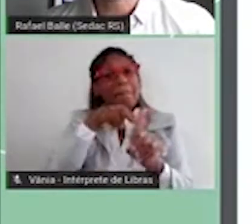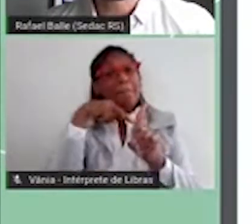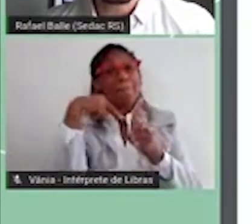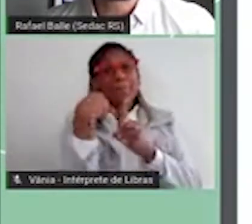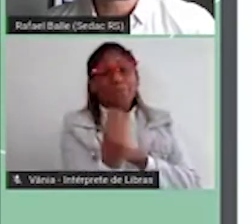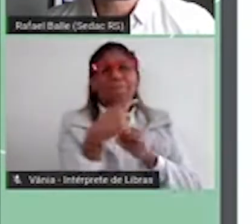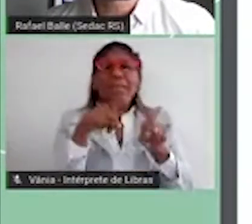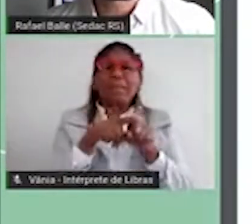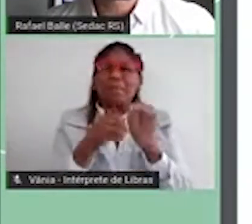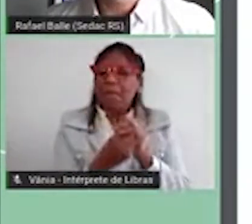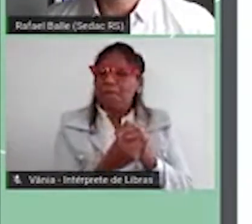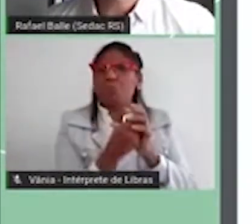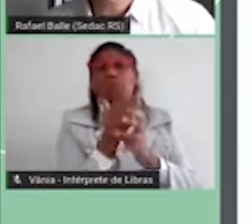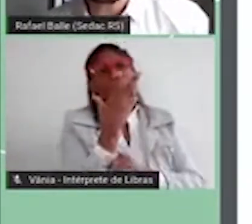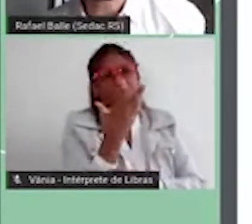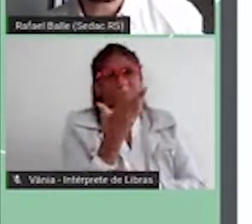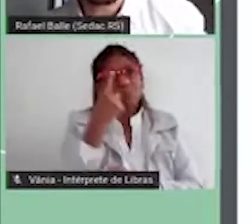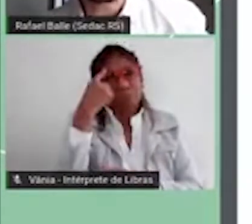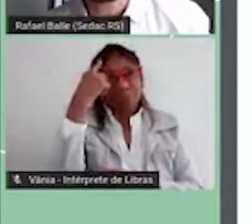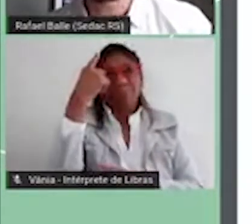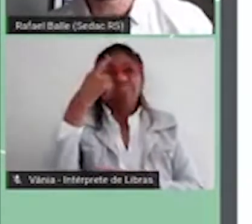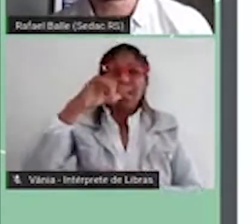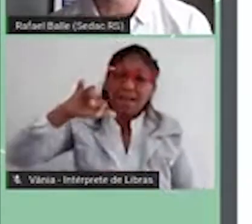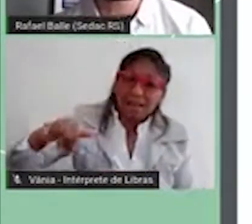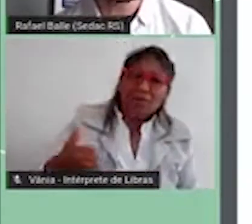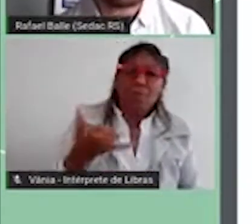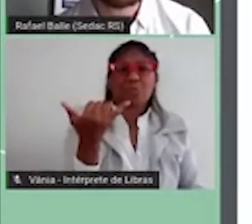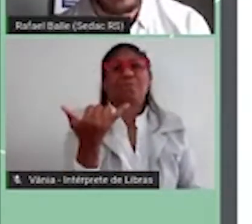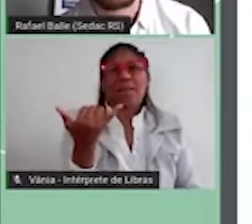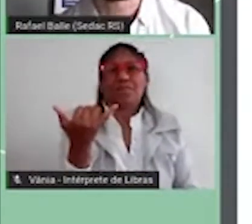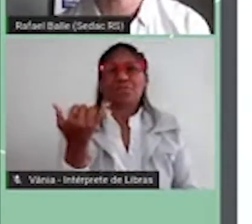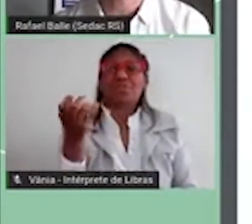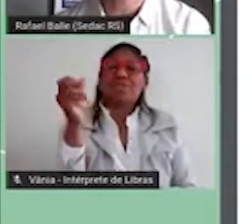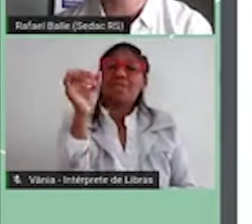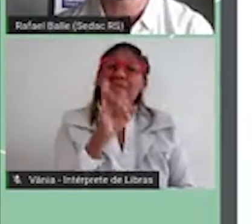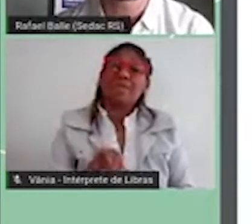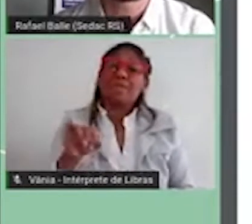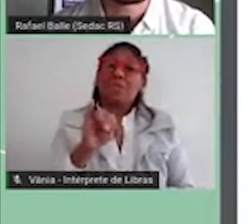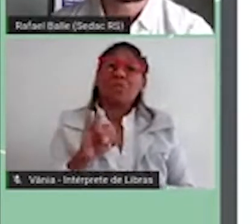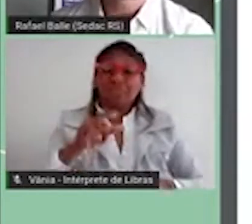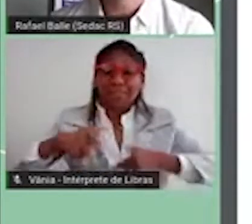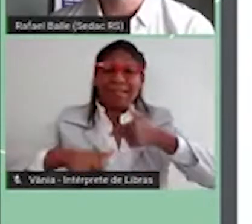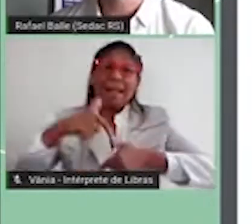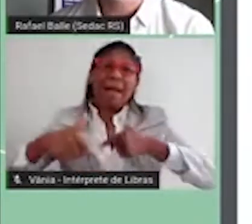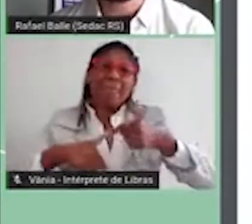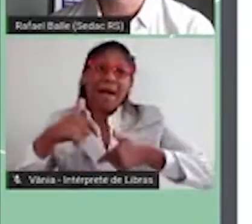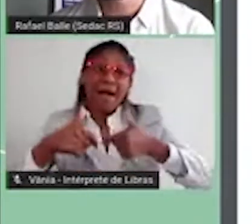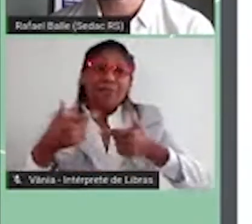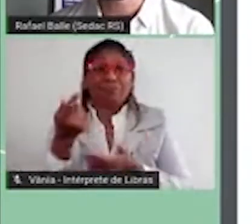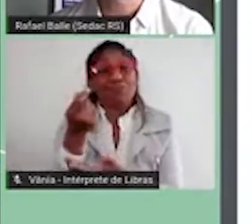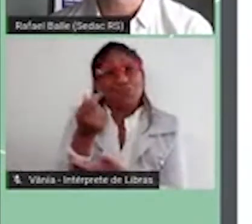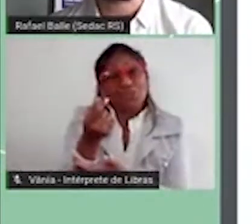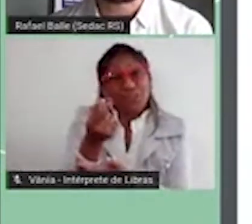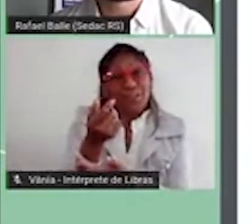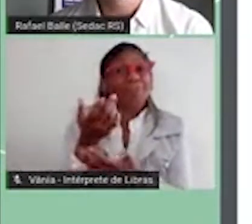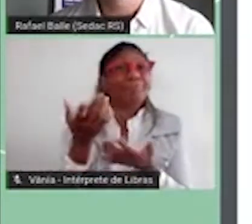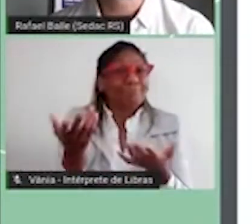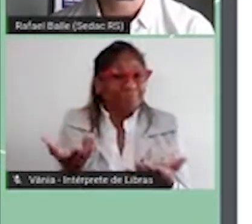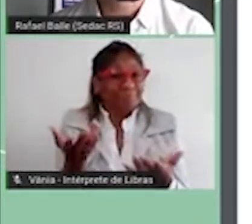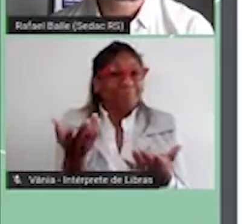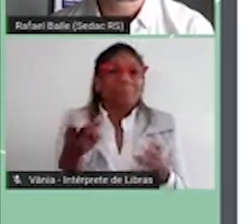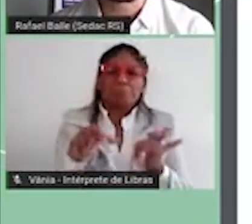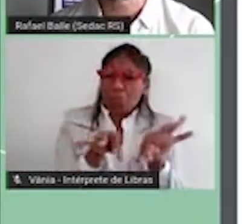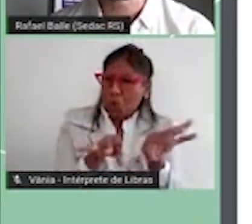uma oportunidade muito válida para a geração de trabalho e renda. Então, estamos falando de projetos aí que possam